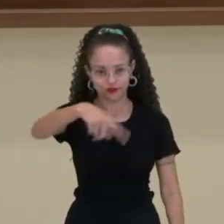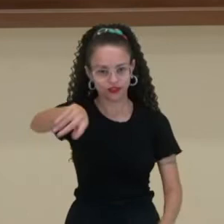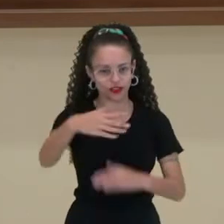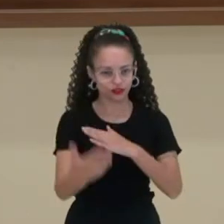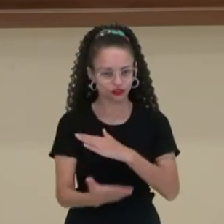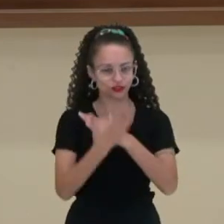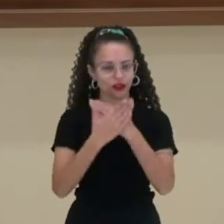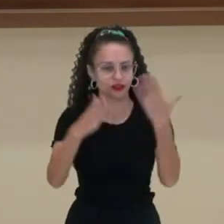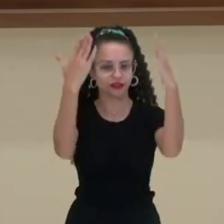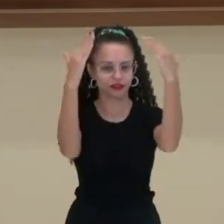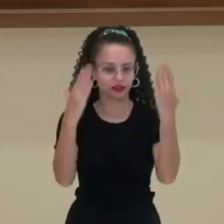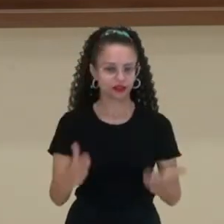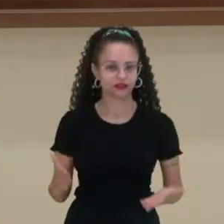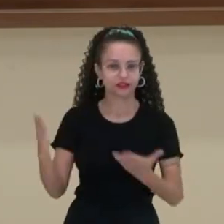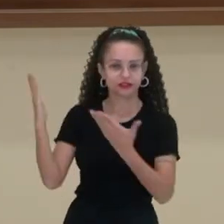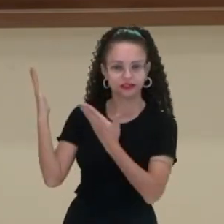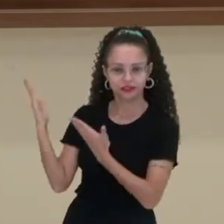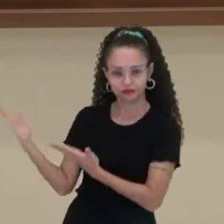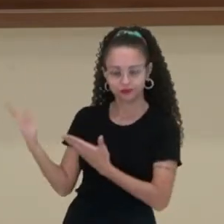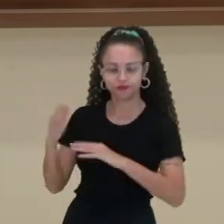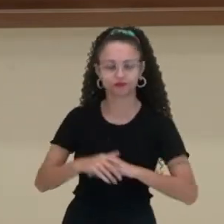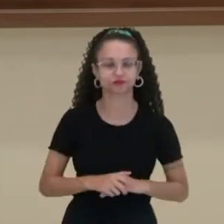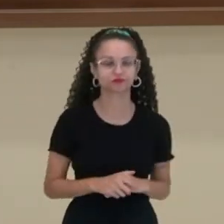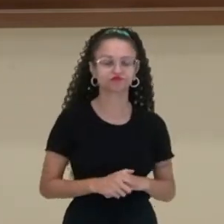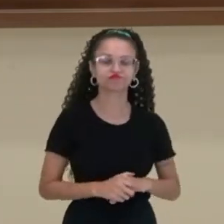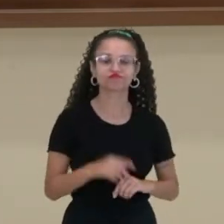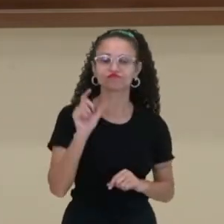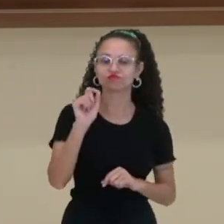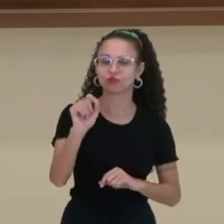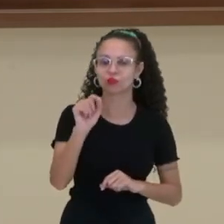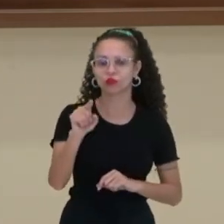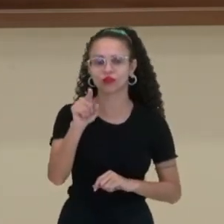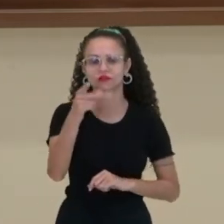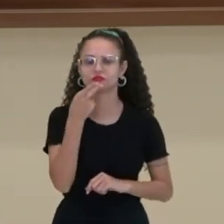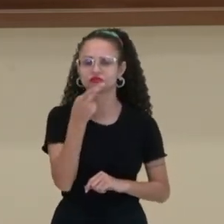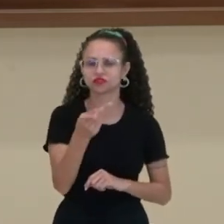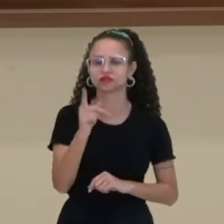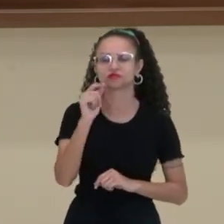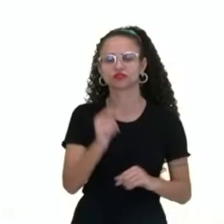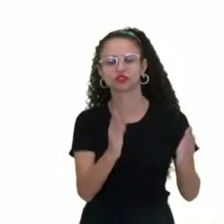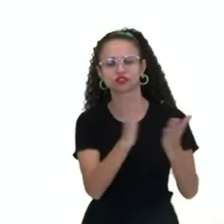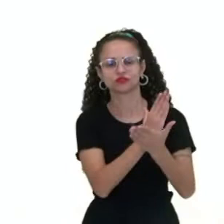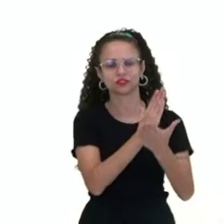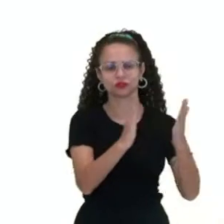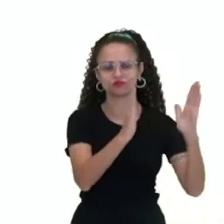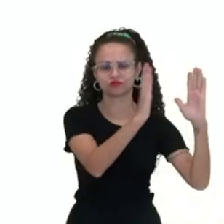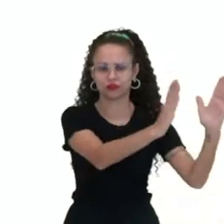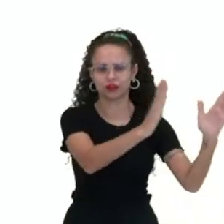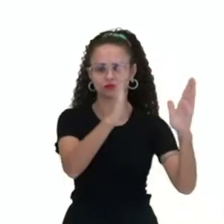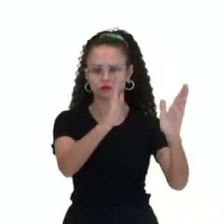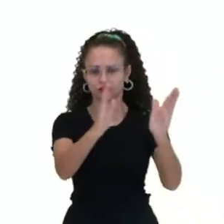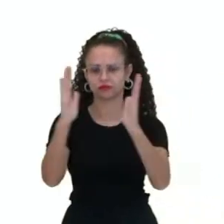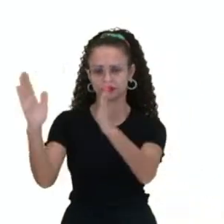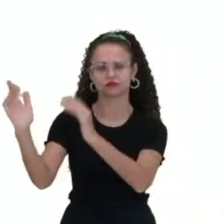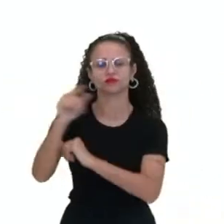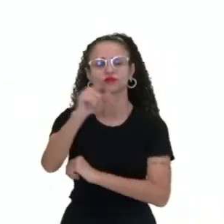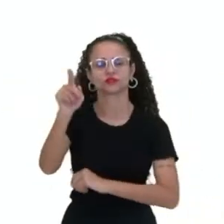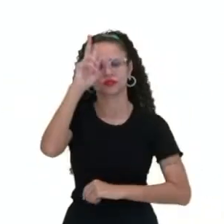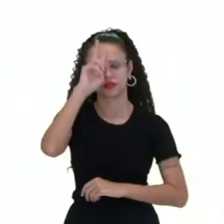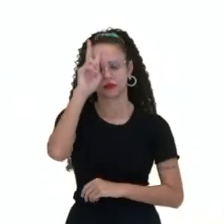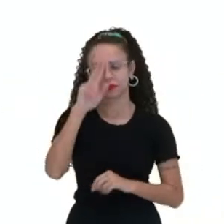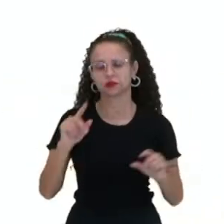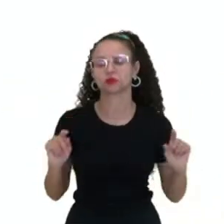para analisar esse slide. O que vocês viriam nessas divisões aqui? O que vocês